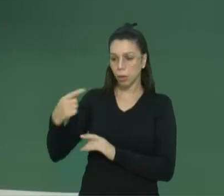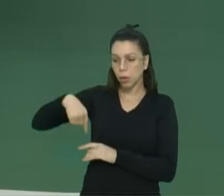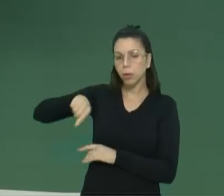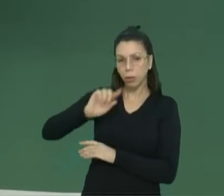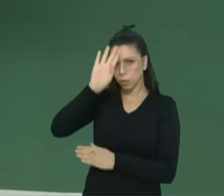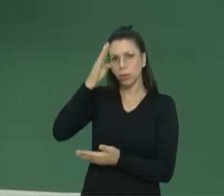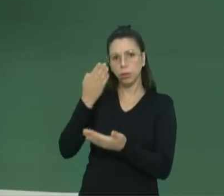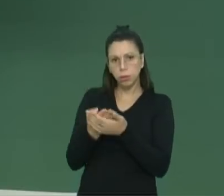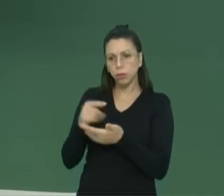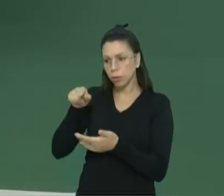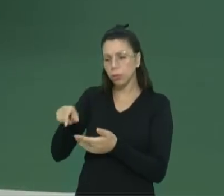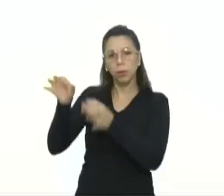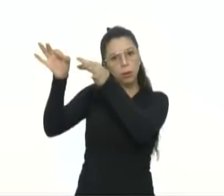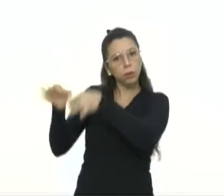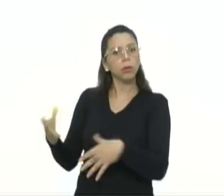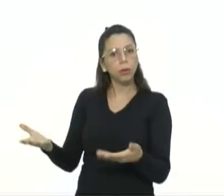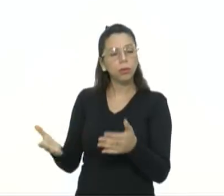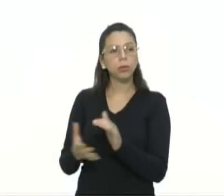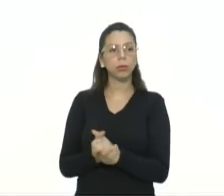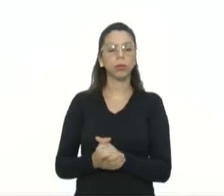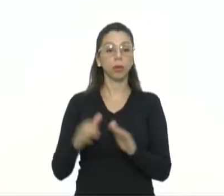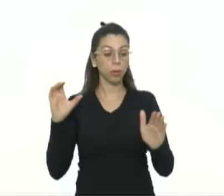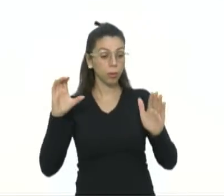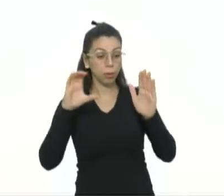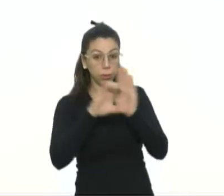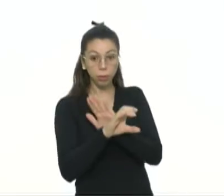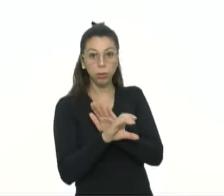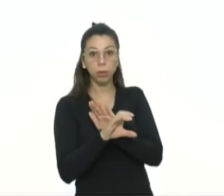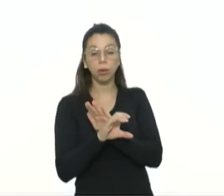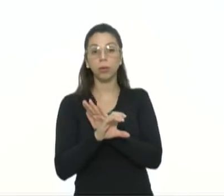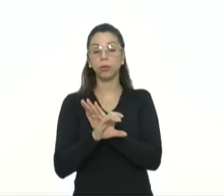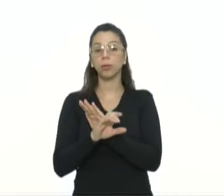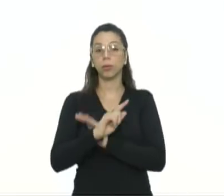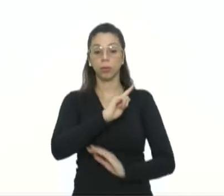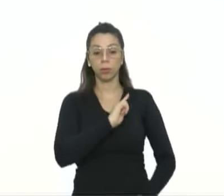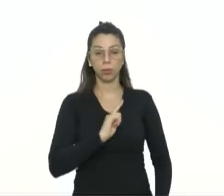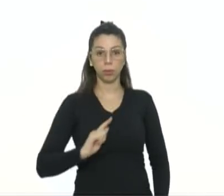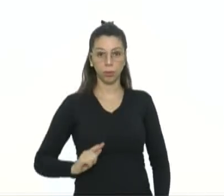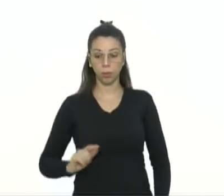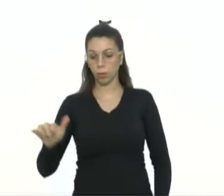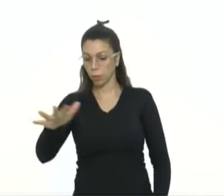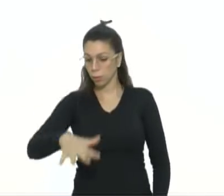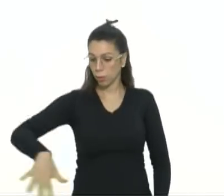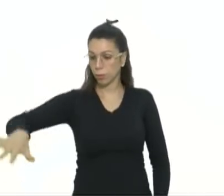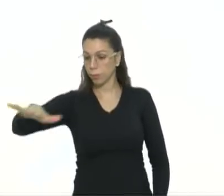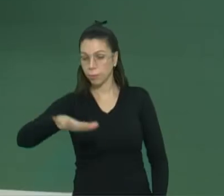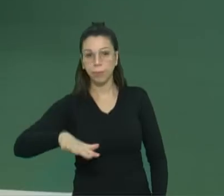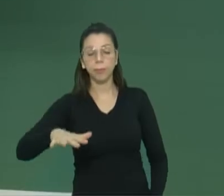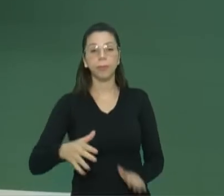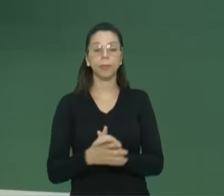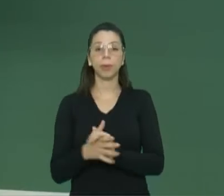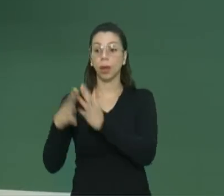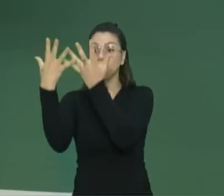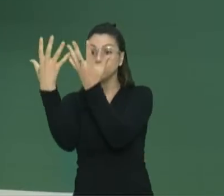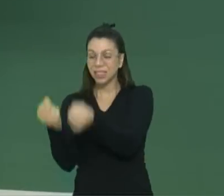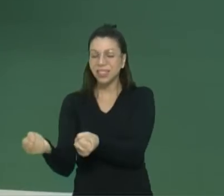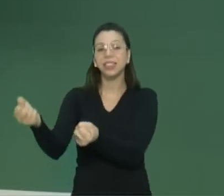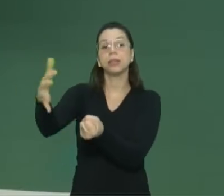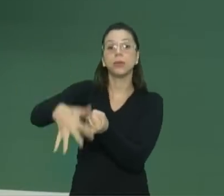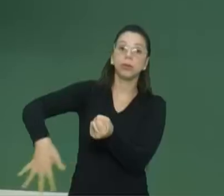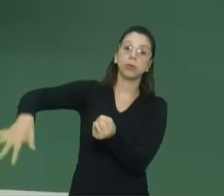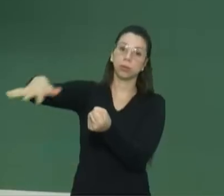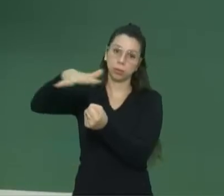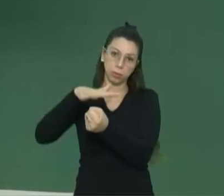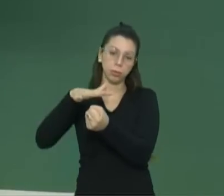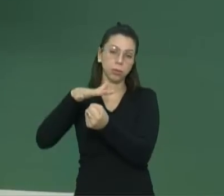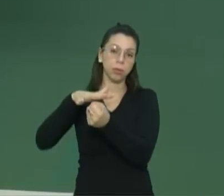aí. Então é aquilo que garante o consentimento dos governados. Talvez não o consentimento enquanto aceitação geral de todas